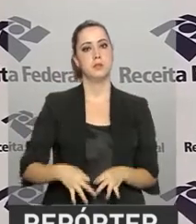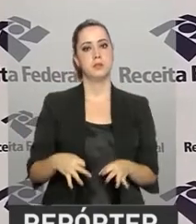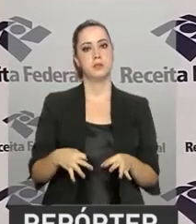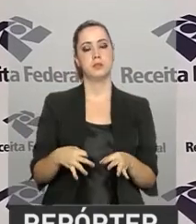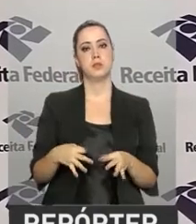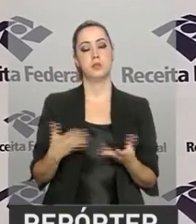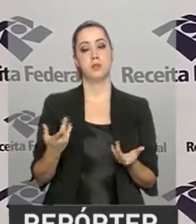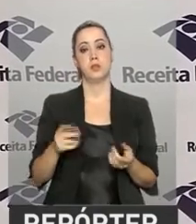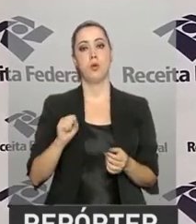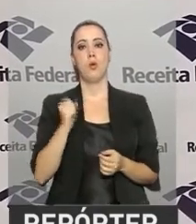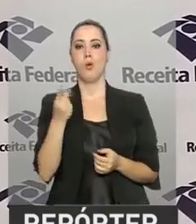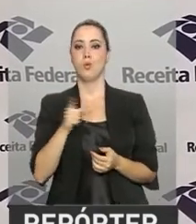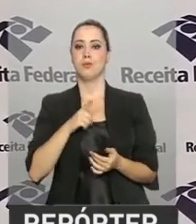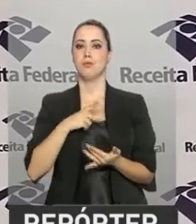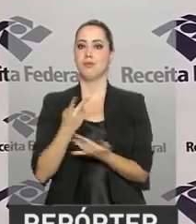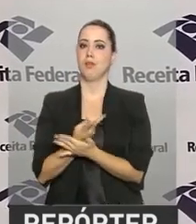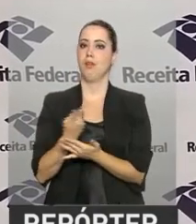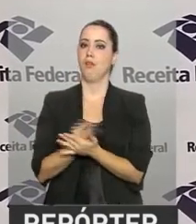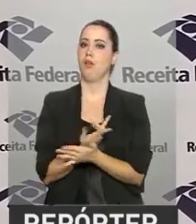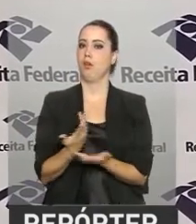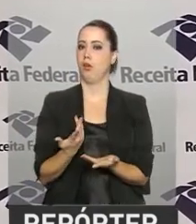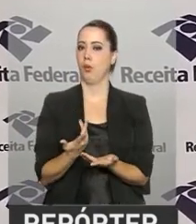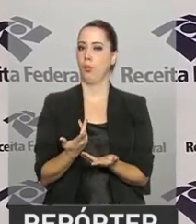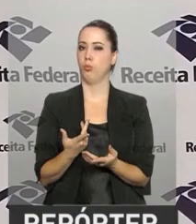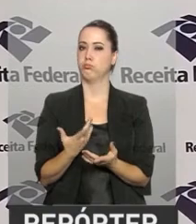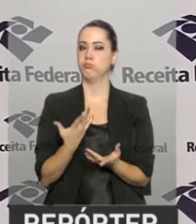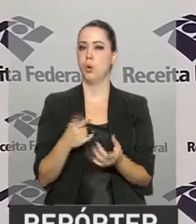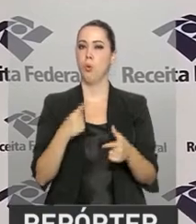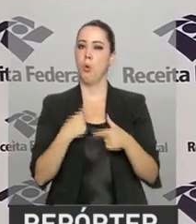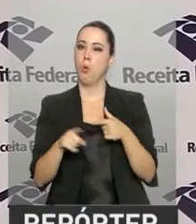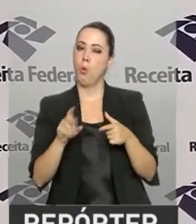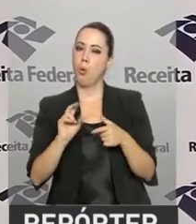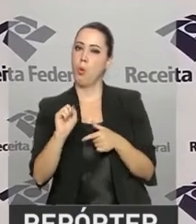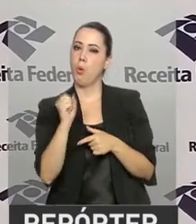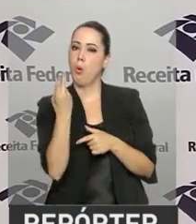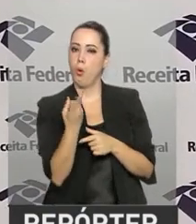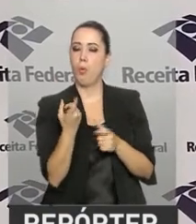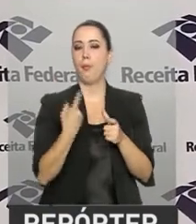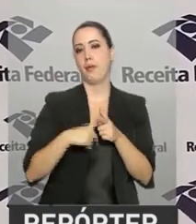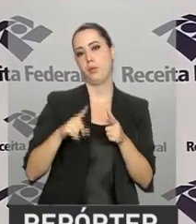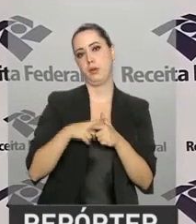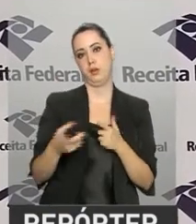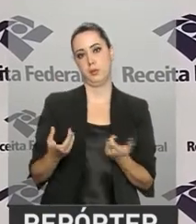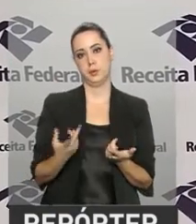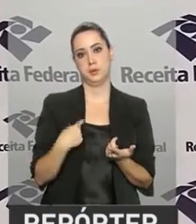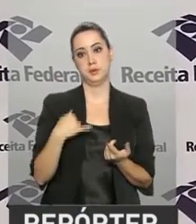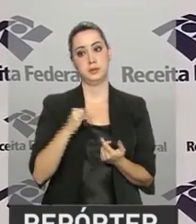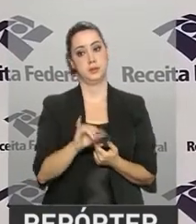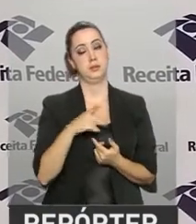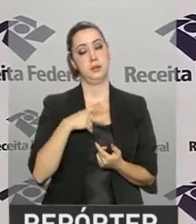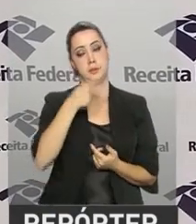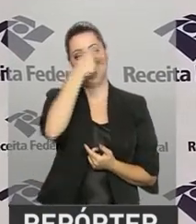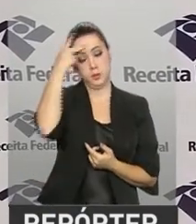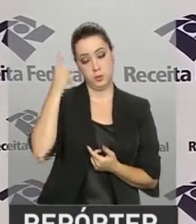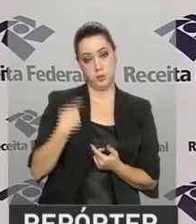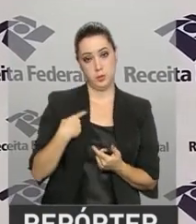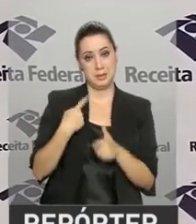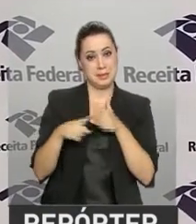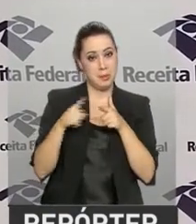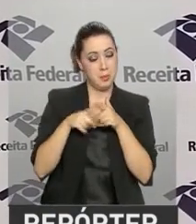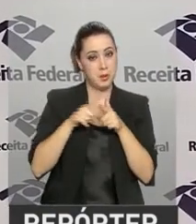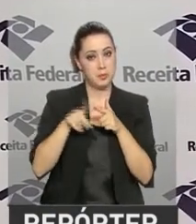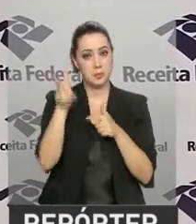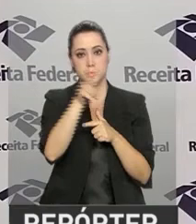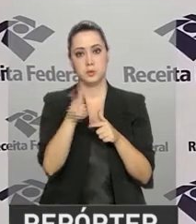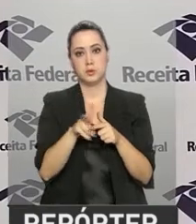corretamente ou se tem alguma pendência porque se tiver pendências ele tem a sua declaração retida